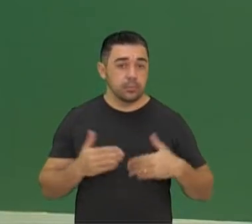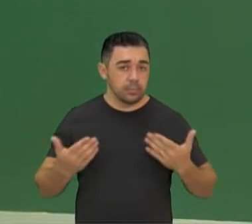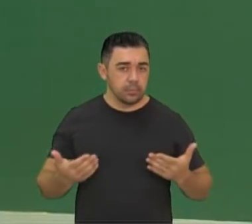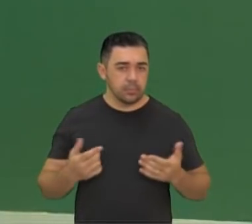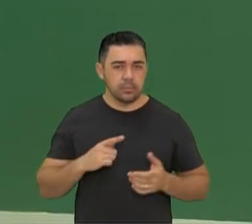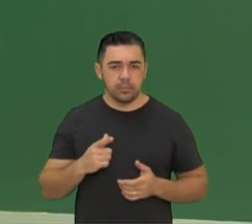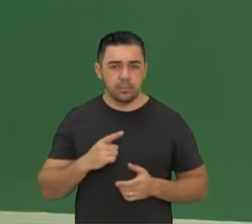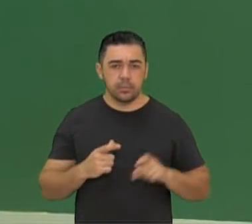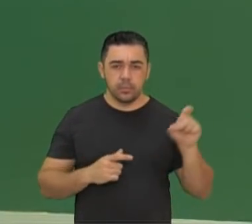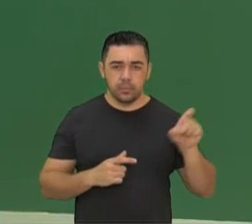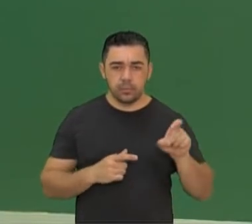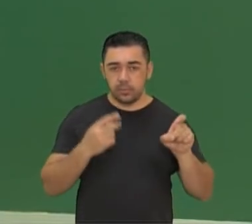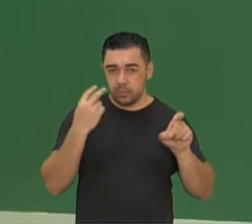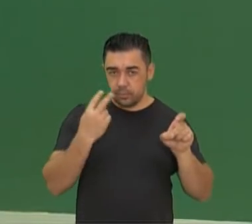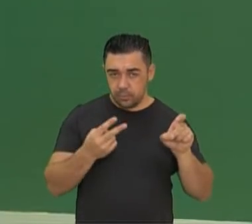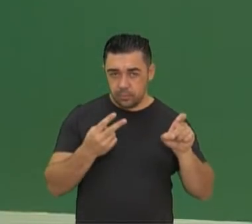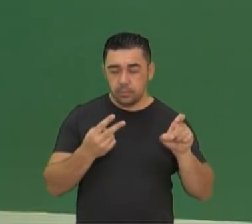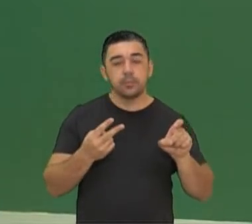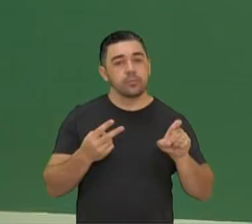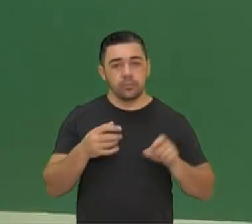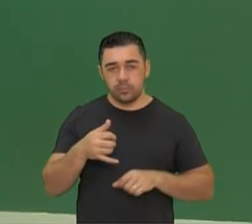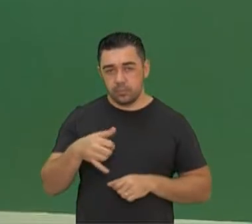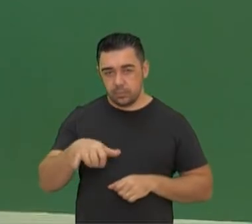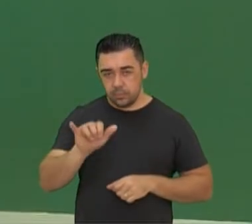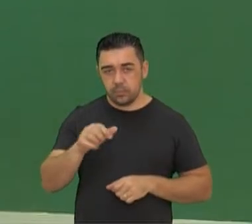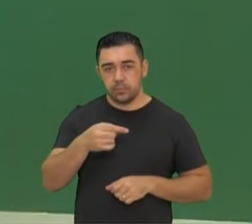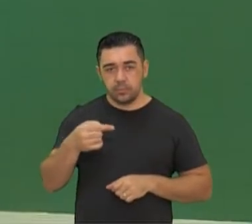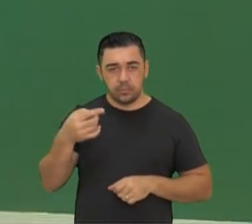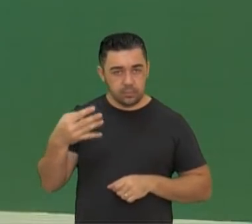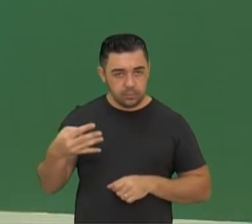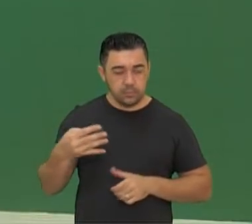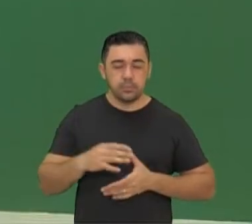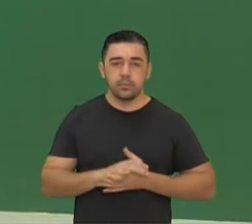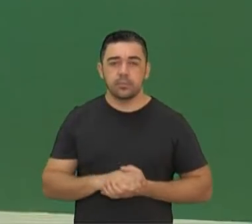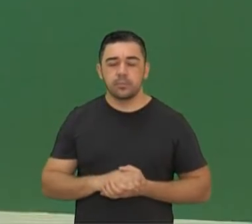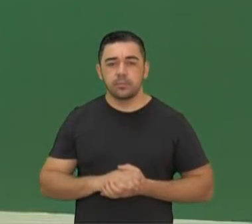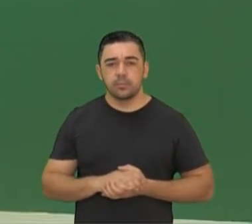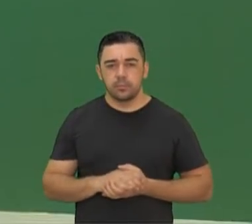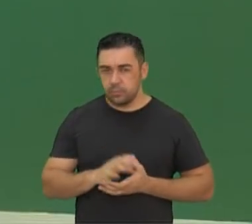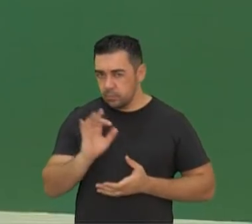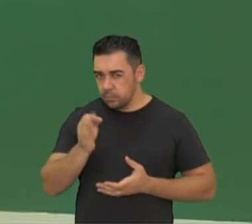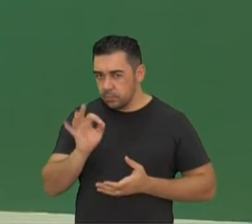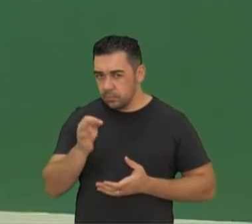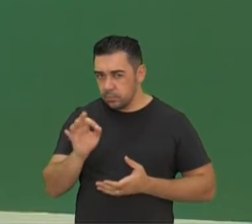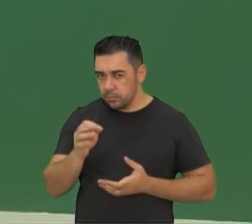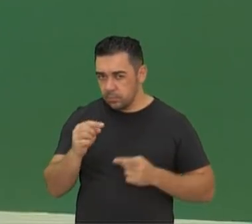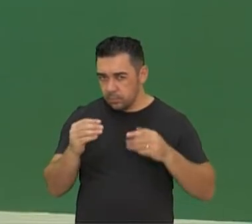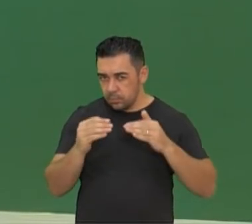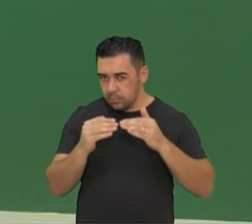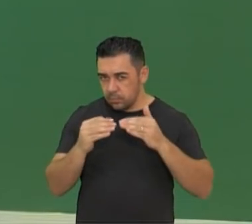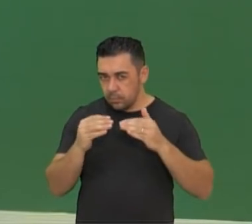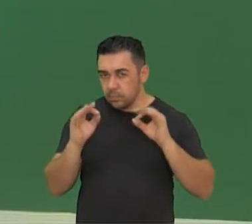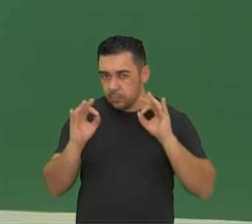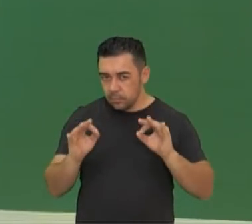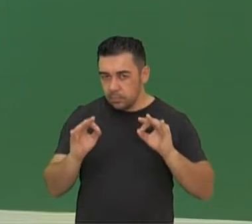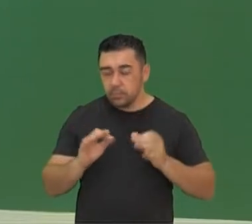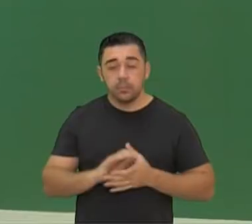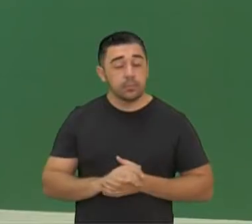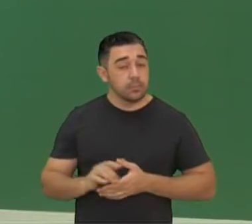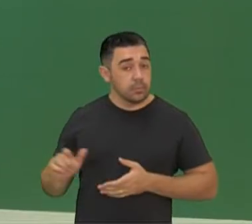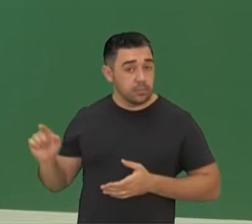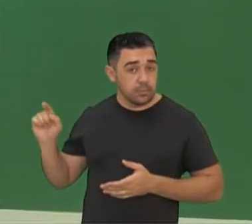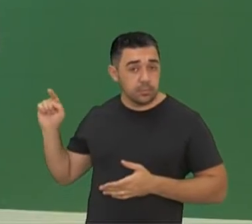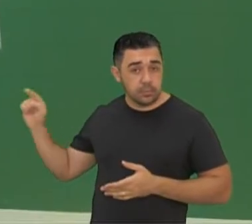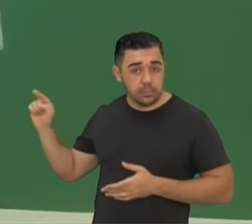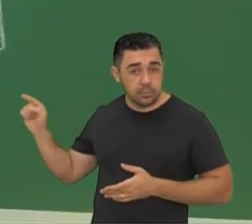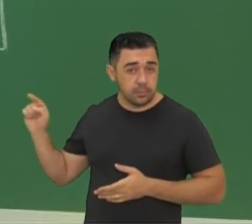Então, se o meu x for 2, o y é menos 4. Conferiu a continha aí? Acertou? Essa